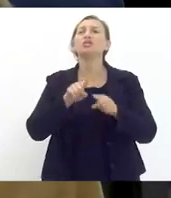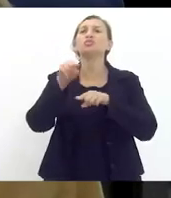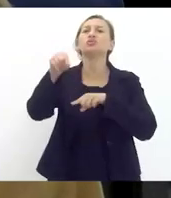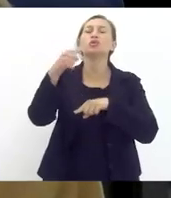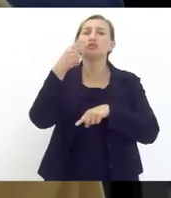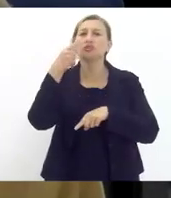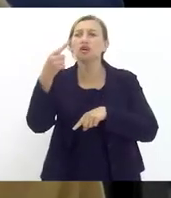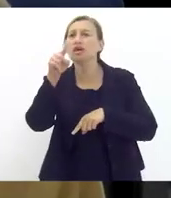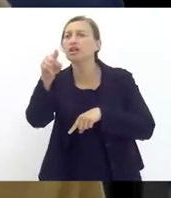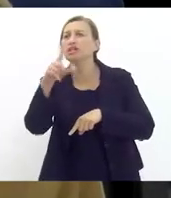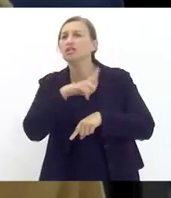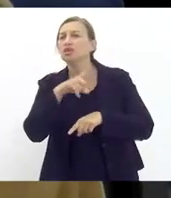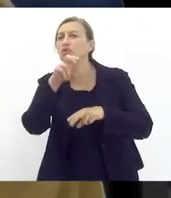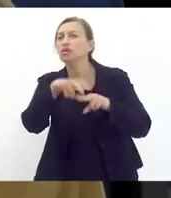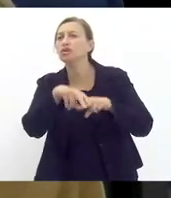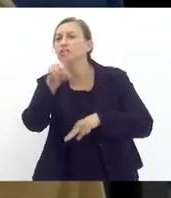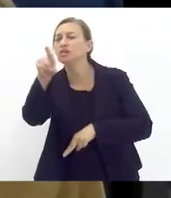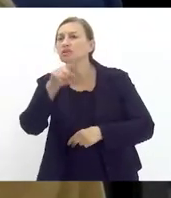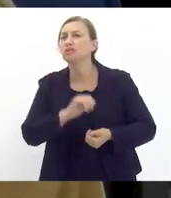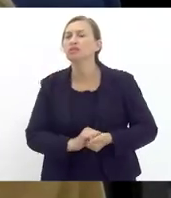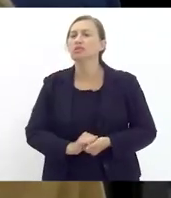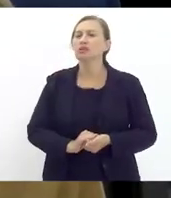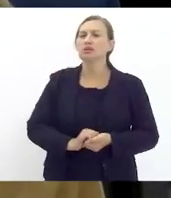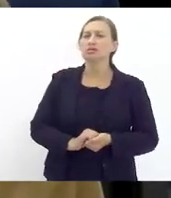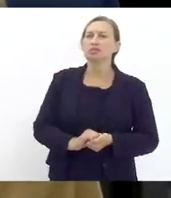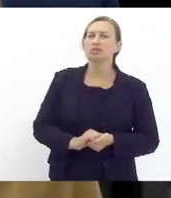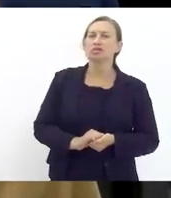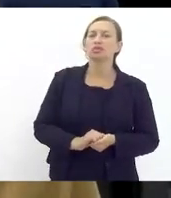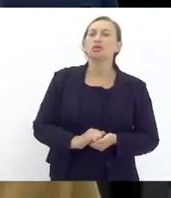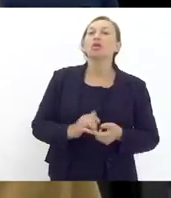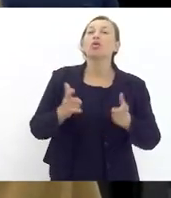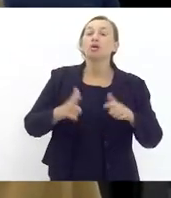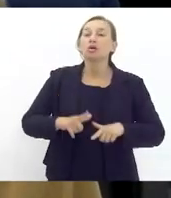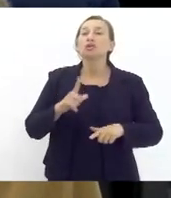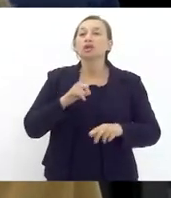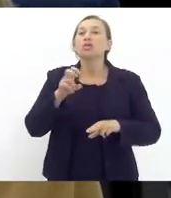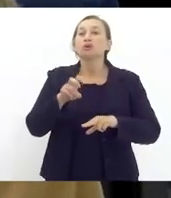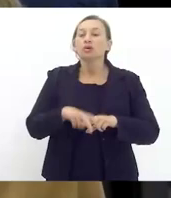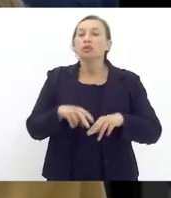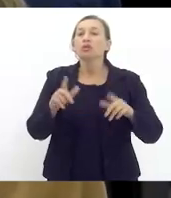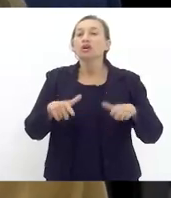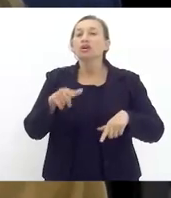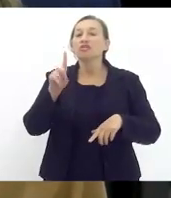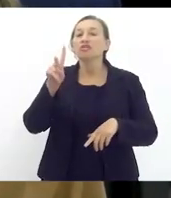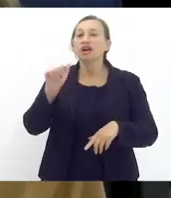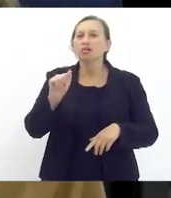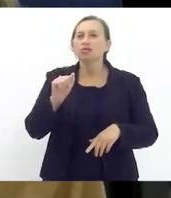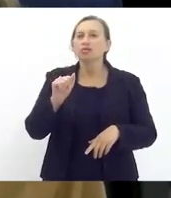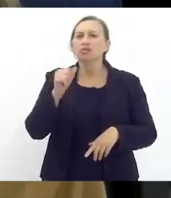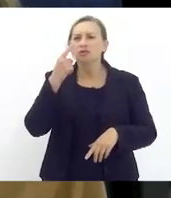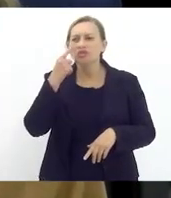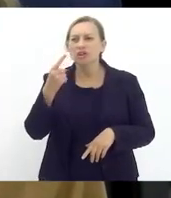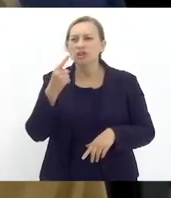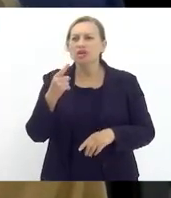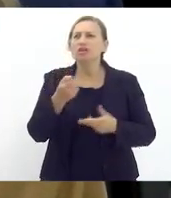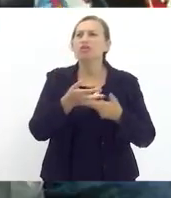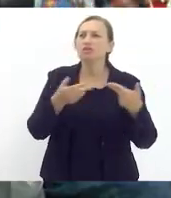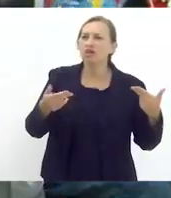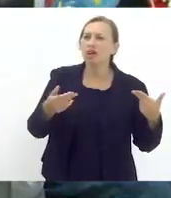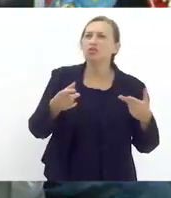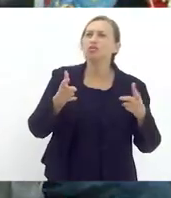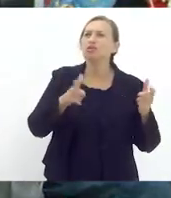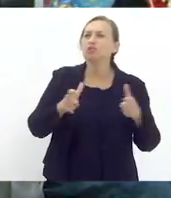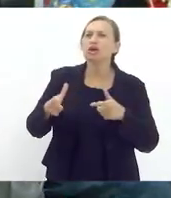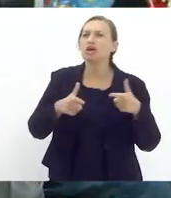Verifica por favor onde tem lugar vago levanta a mão por favor aí pessoal vários lugares